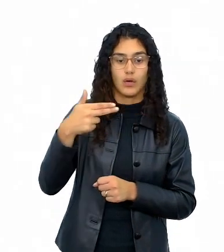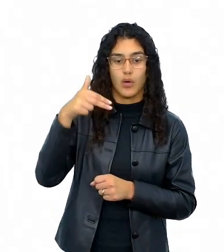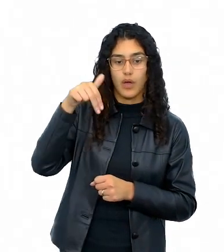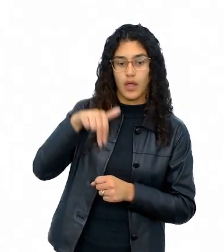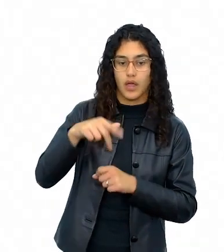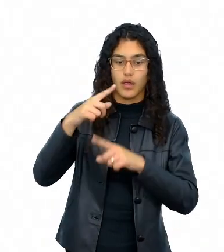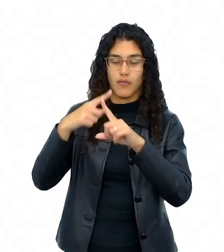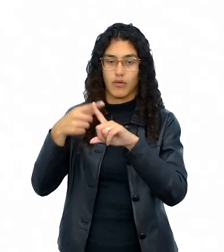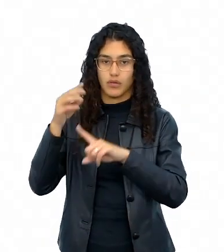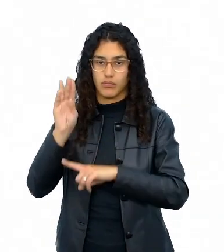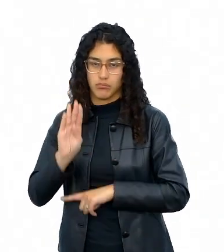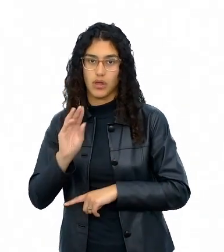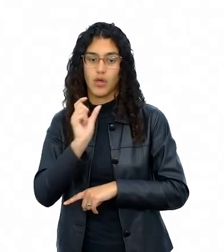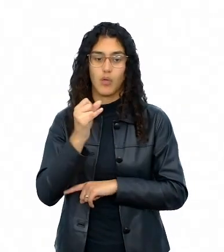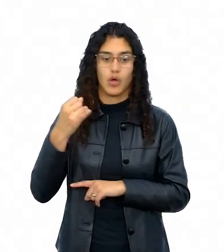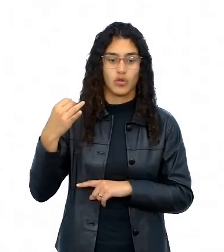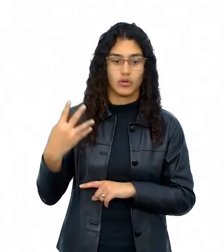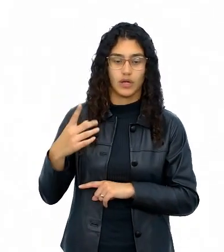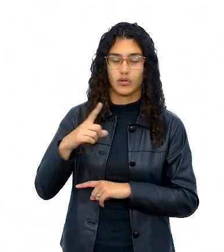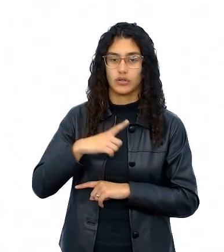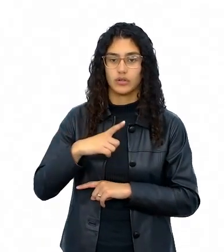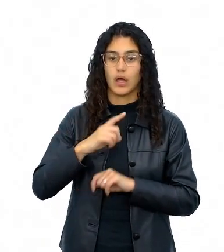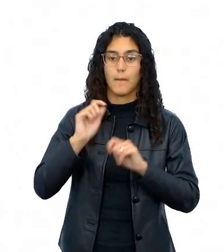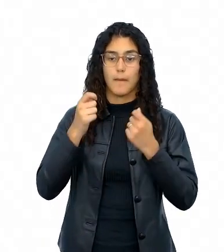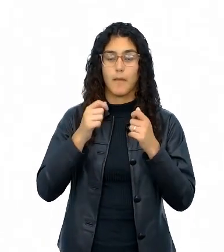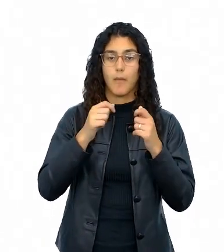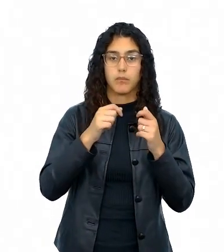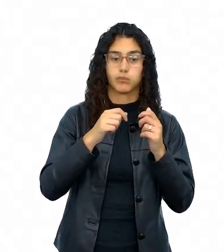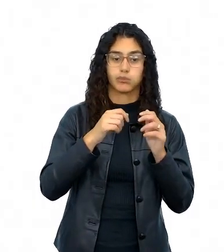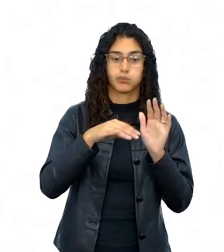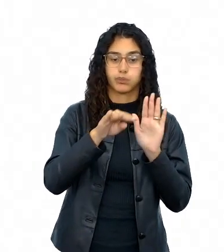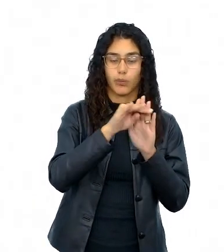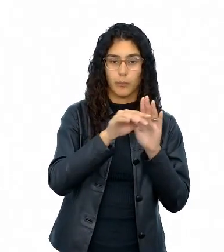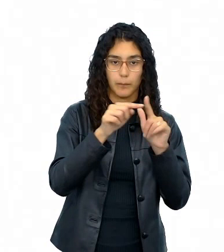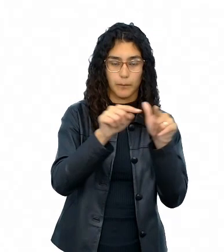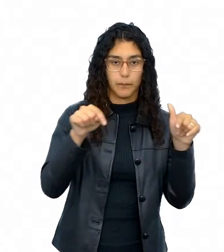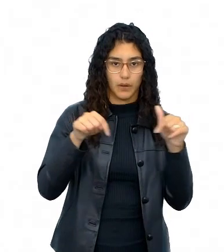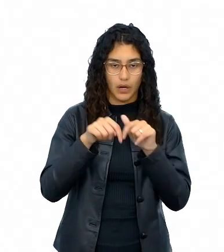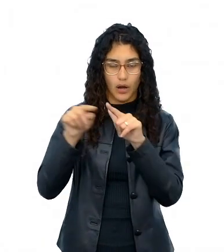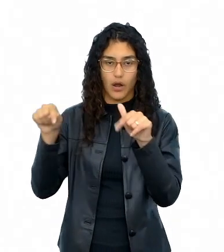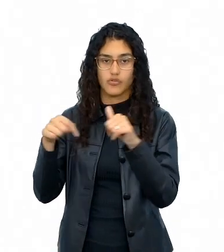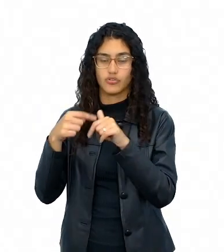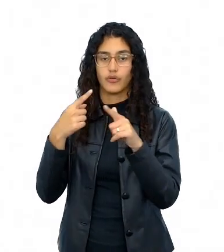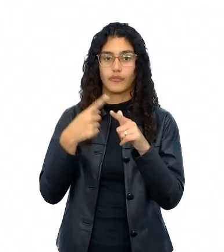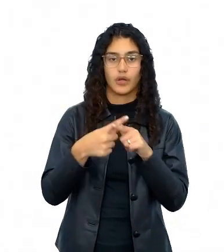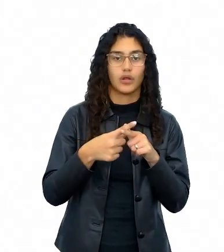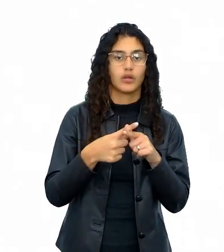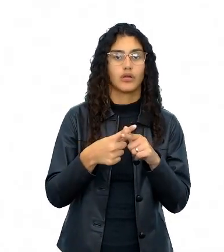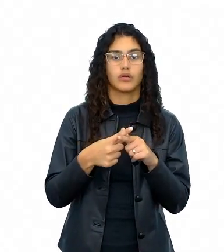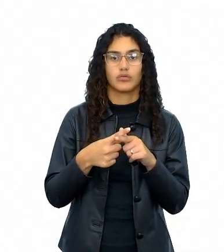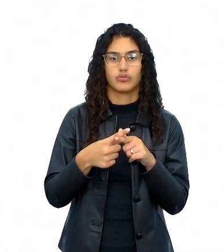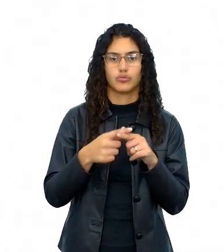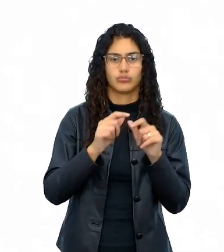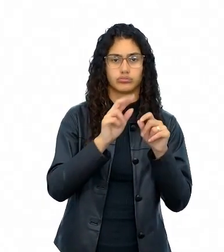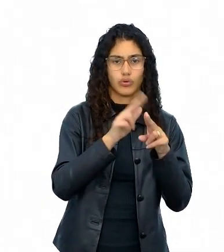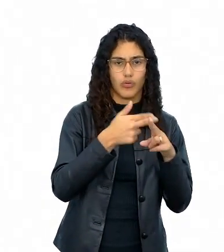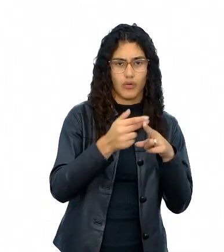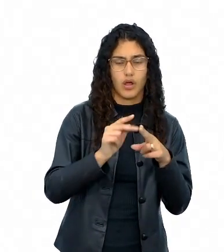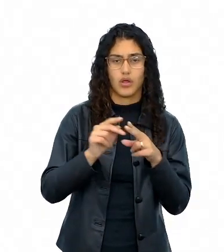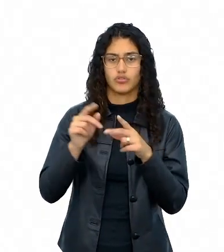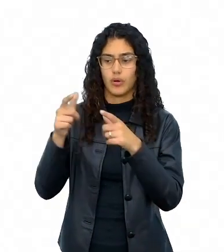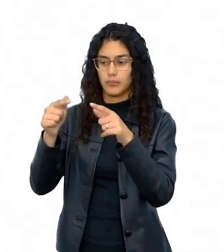vezes B. A quantidade de bombons por caixa, né, vezes a quantidade de caixas, né?